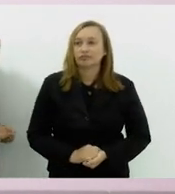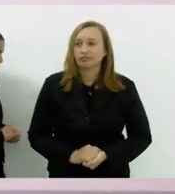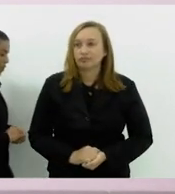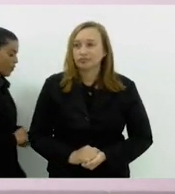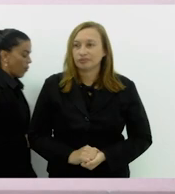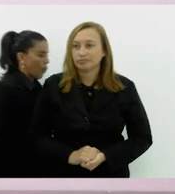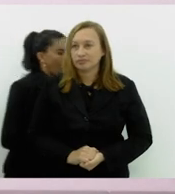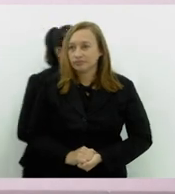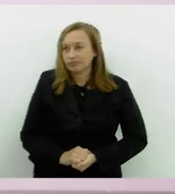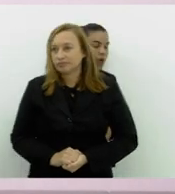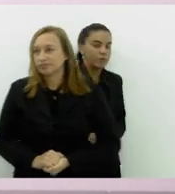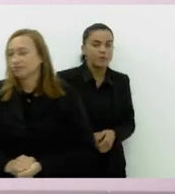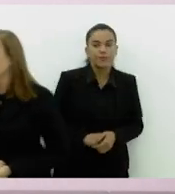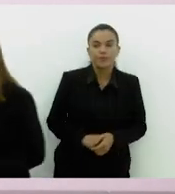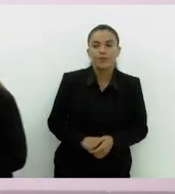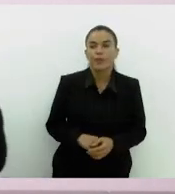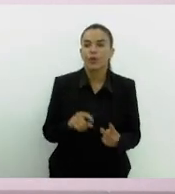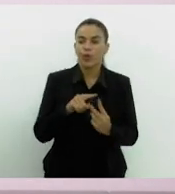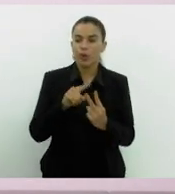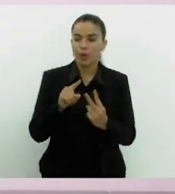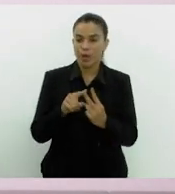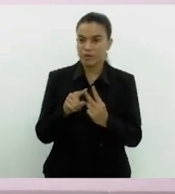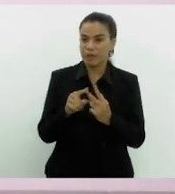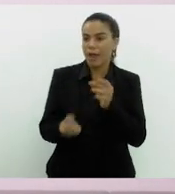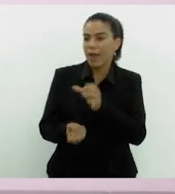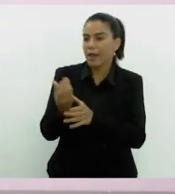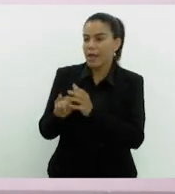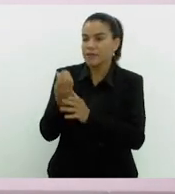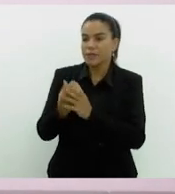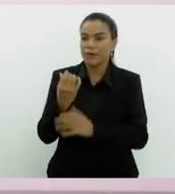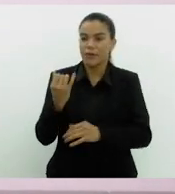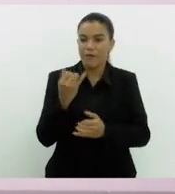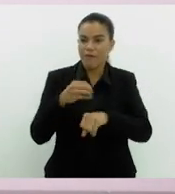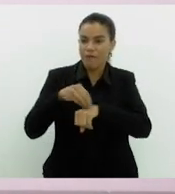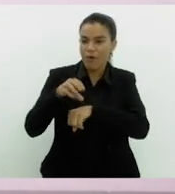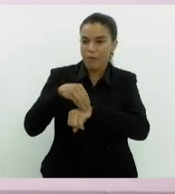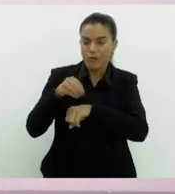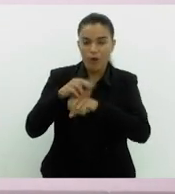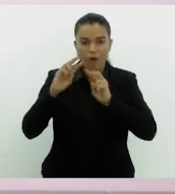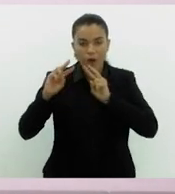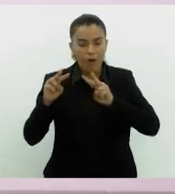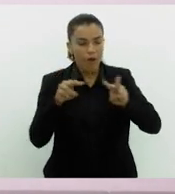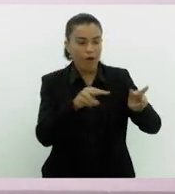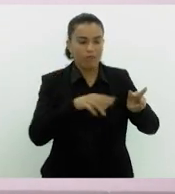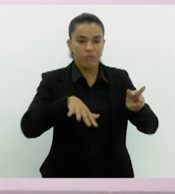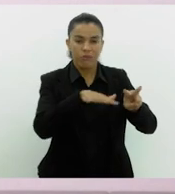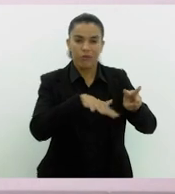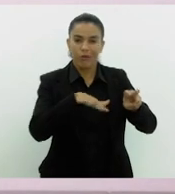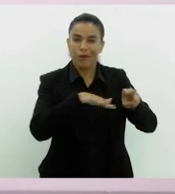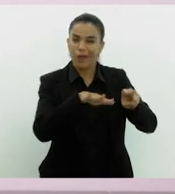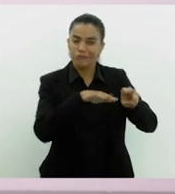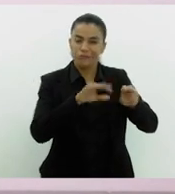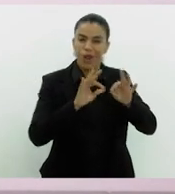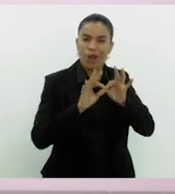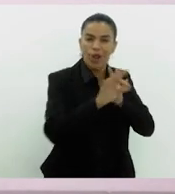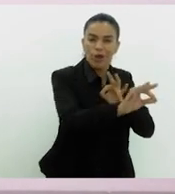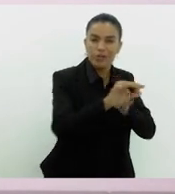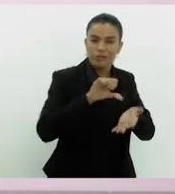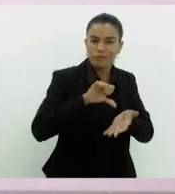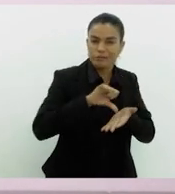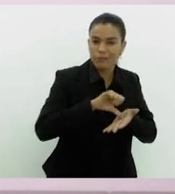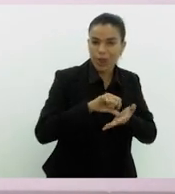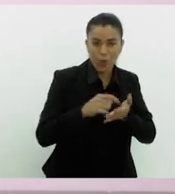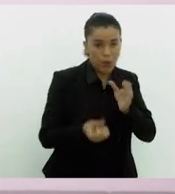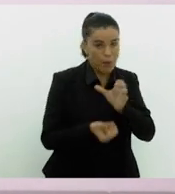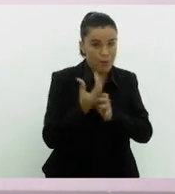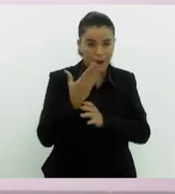vou me concentrar em duas, que é a produção de dados sobre a região metropolitana, olhando para os espaços da periferia que não estão aparecendo na maioria dos dados